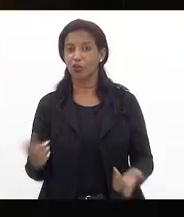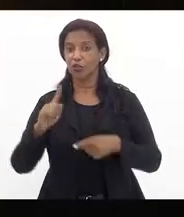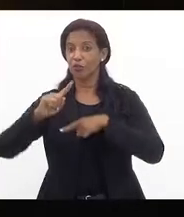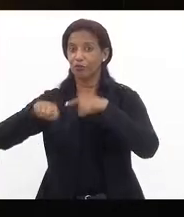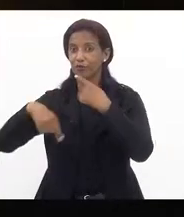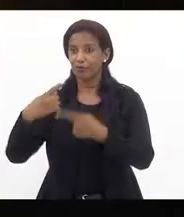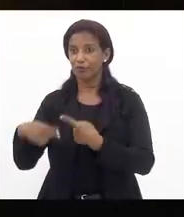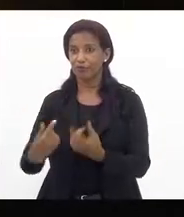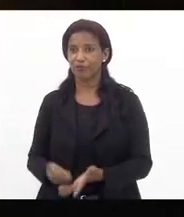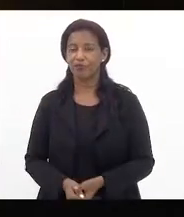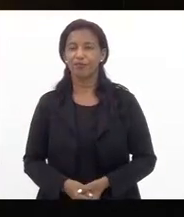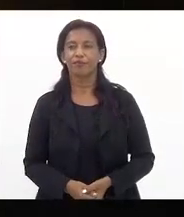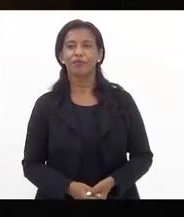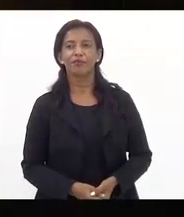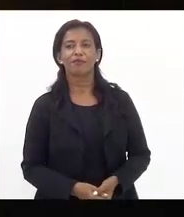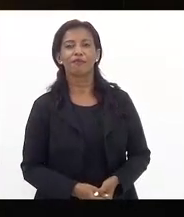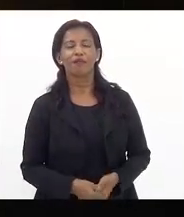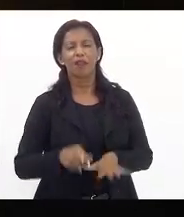dessas